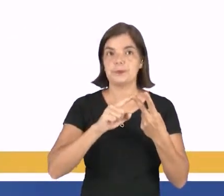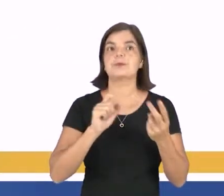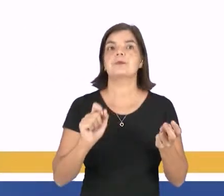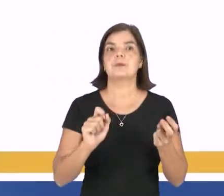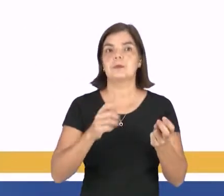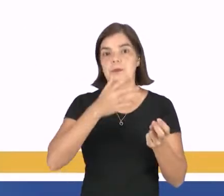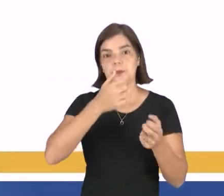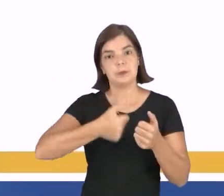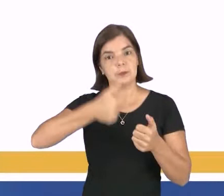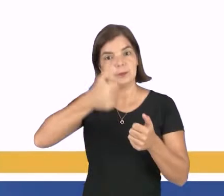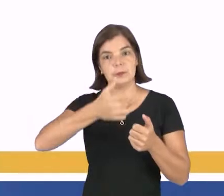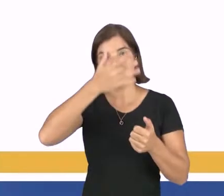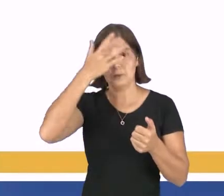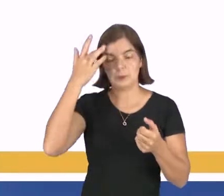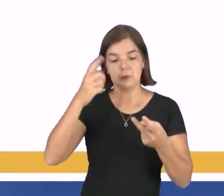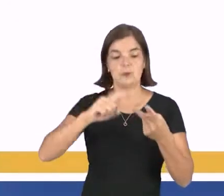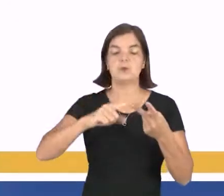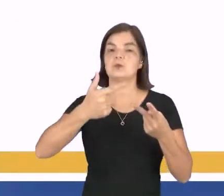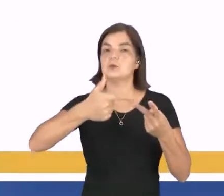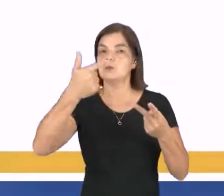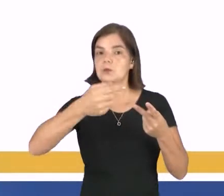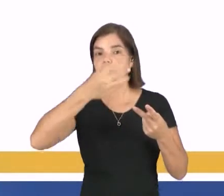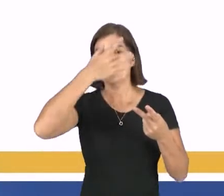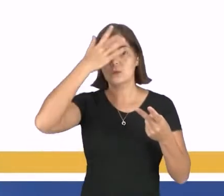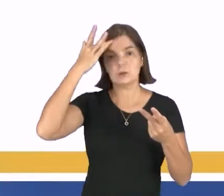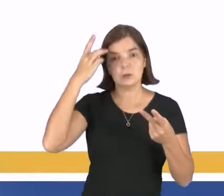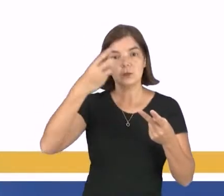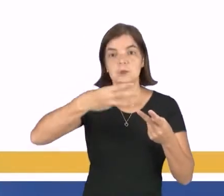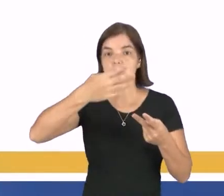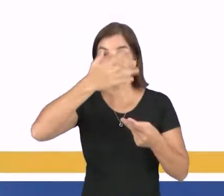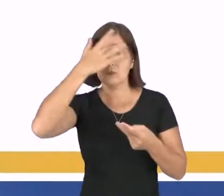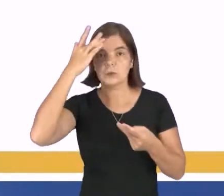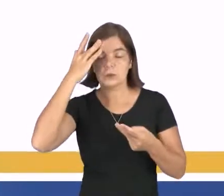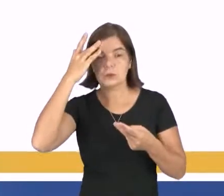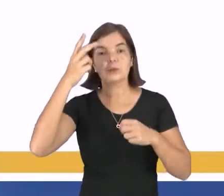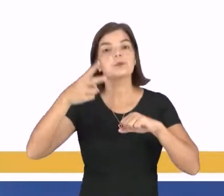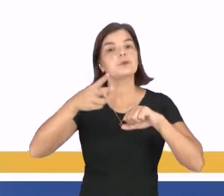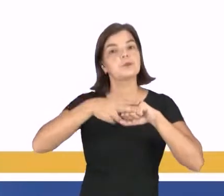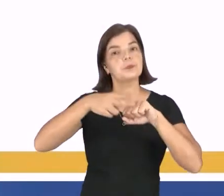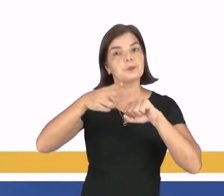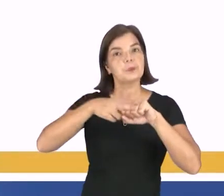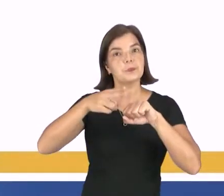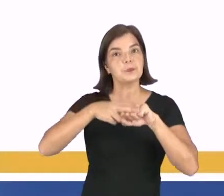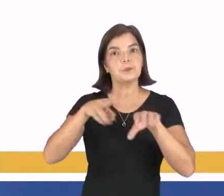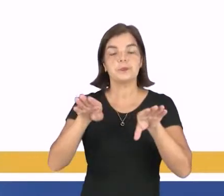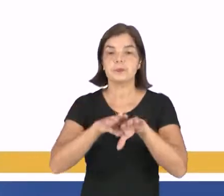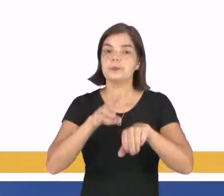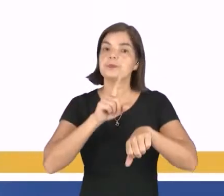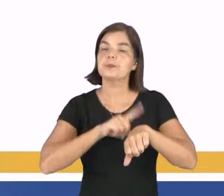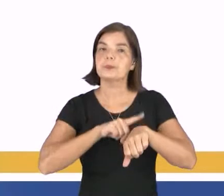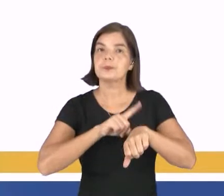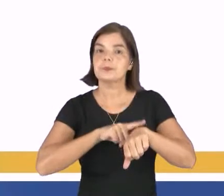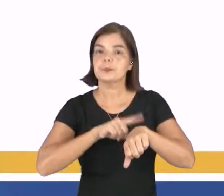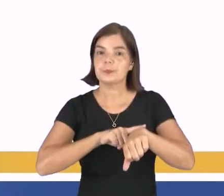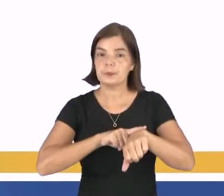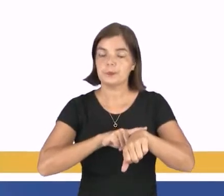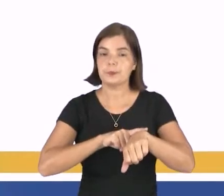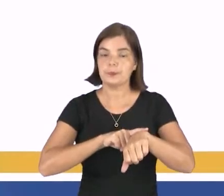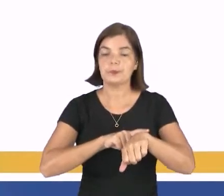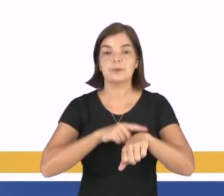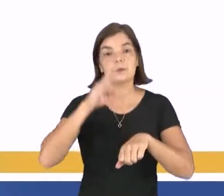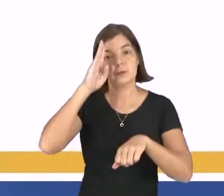me refiro a primeira segunda e terceira o verbo admite flexão de tempo os principais